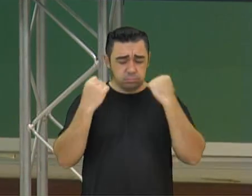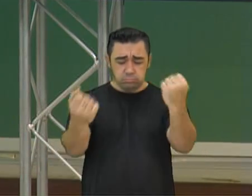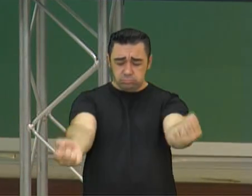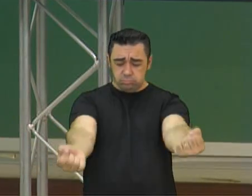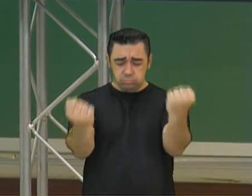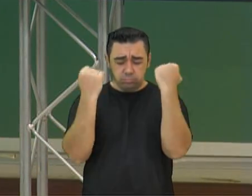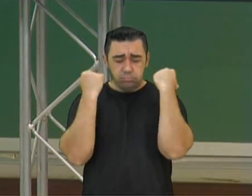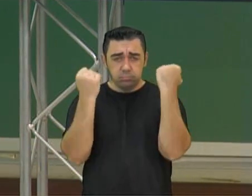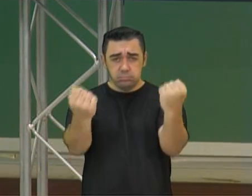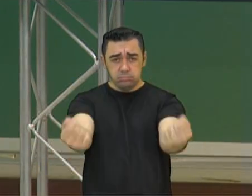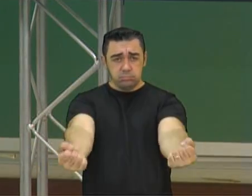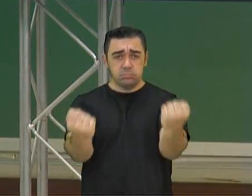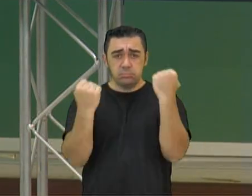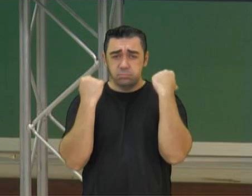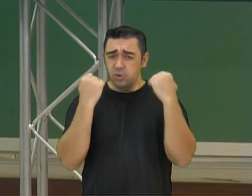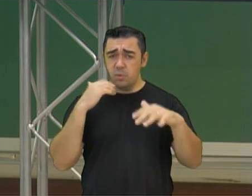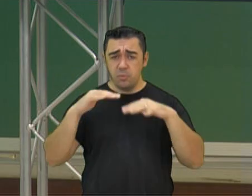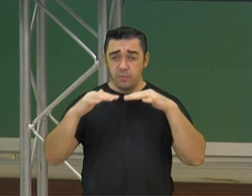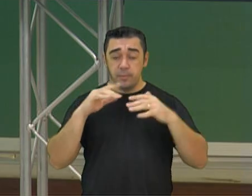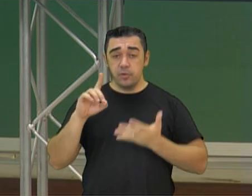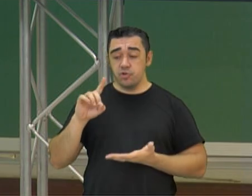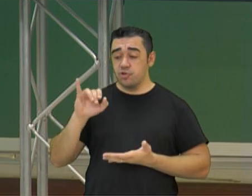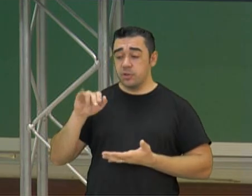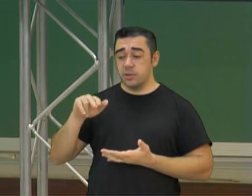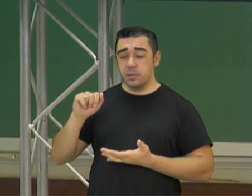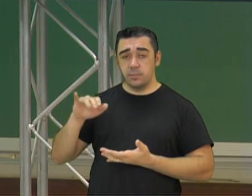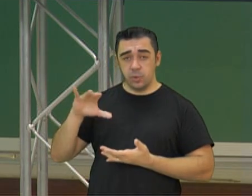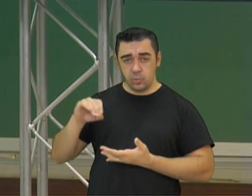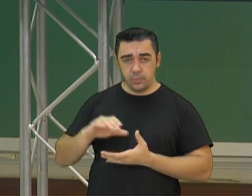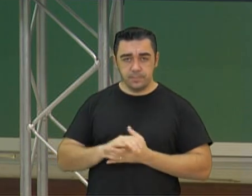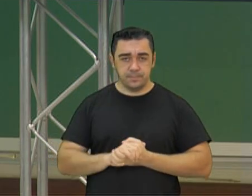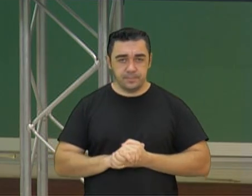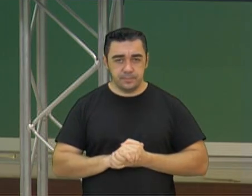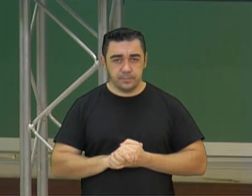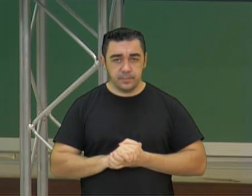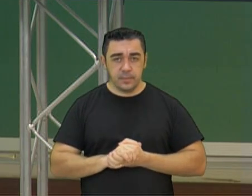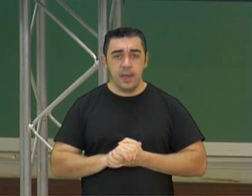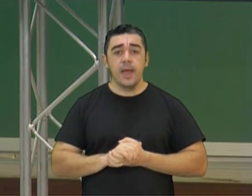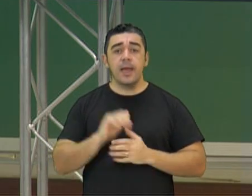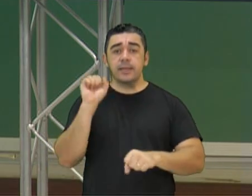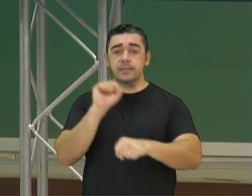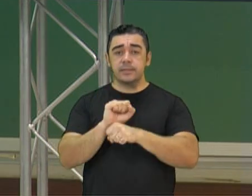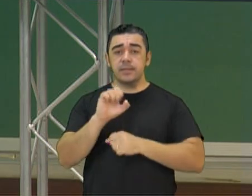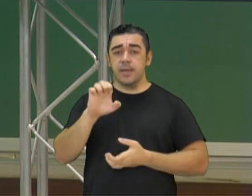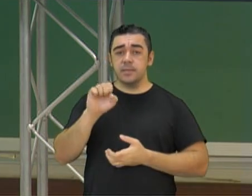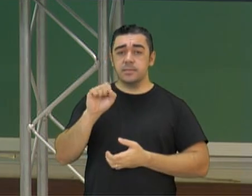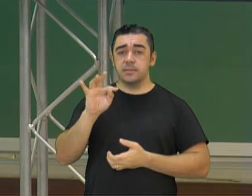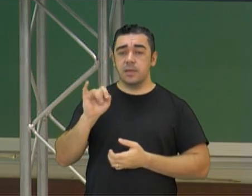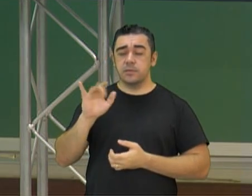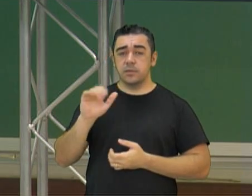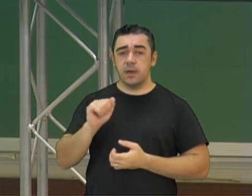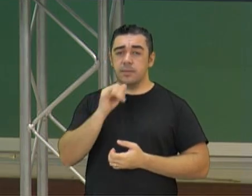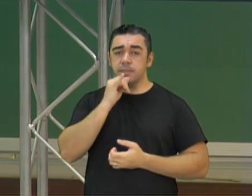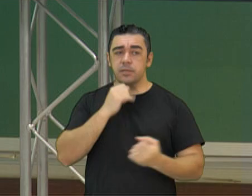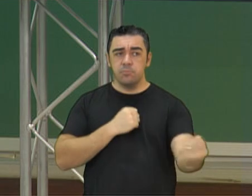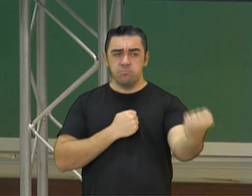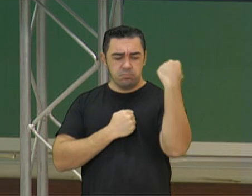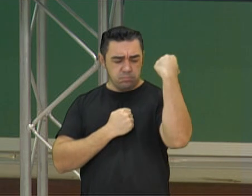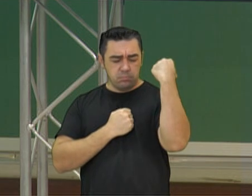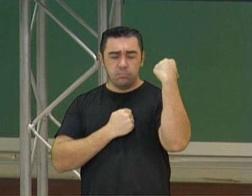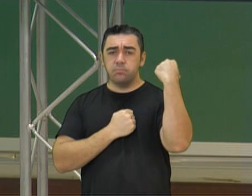estendendo, tá? Então, eu tenho um movimento dinâmico. A contração estática é quando eu fico paradinho ali, ó,